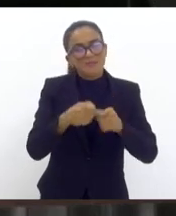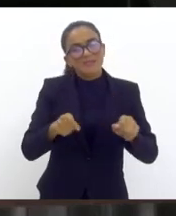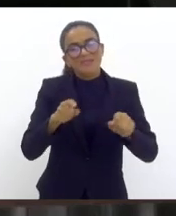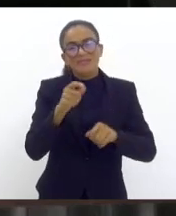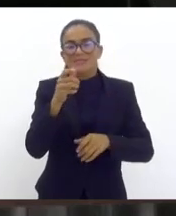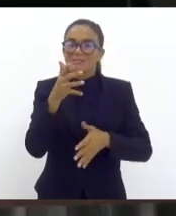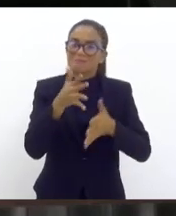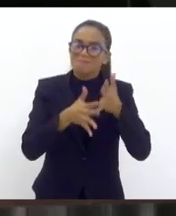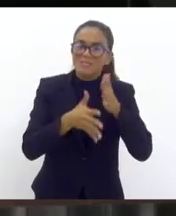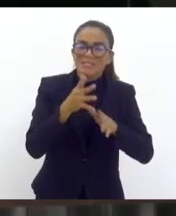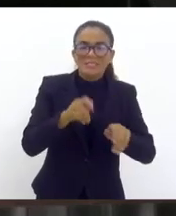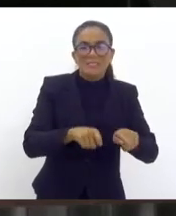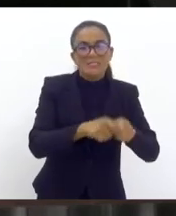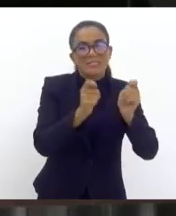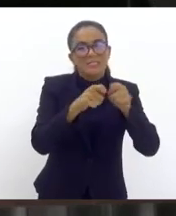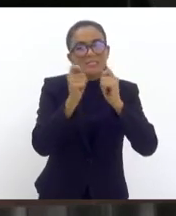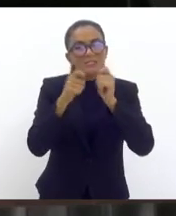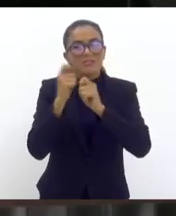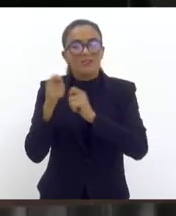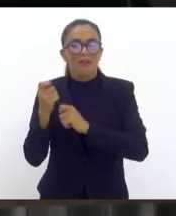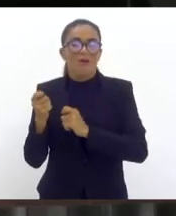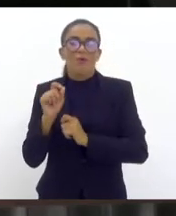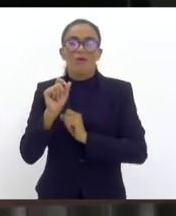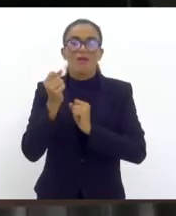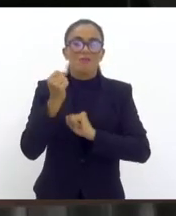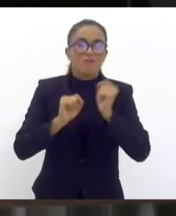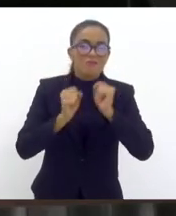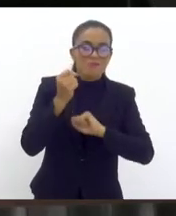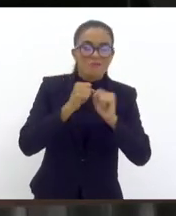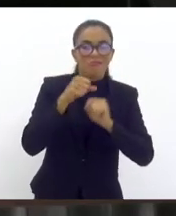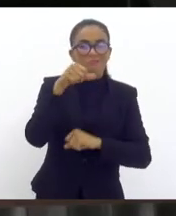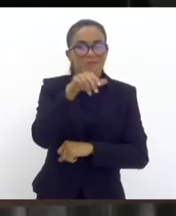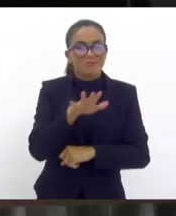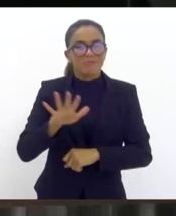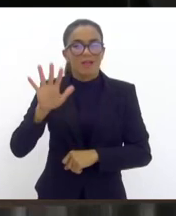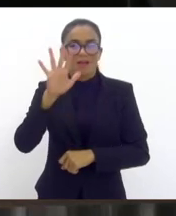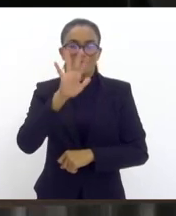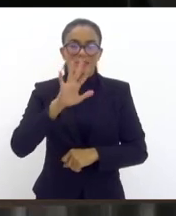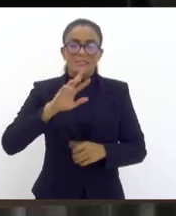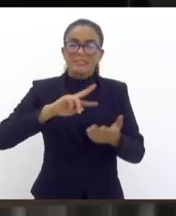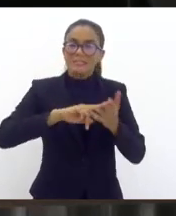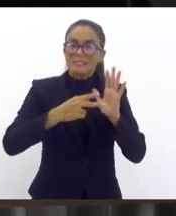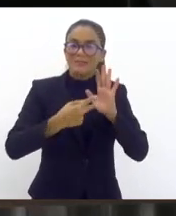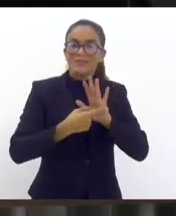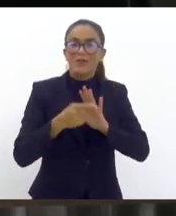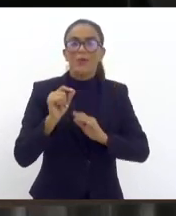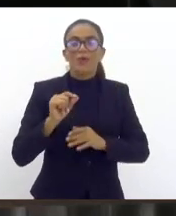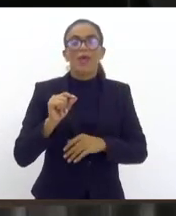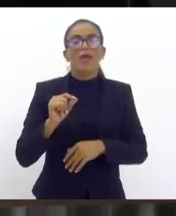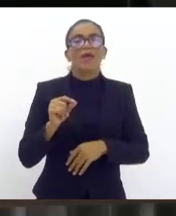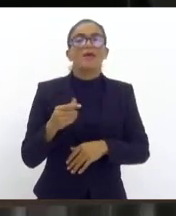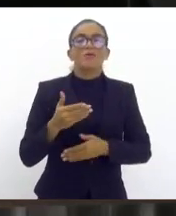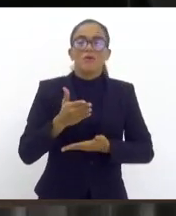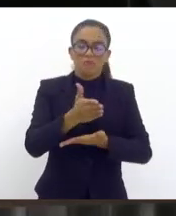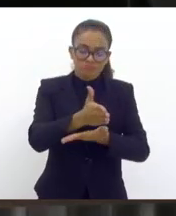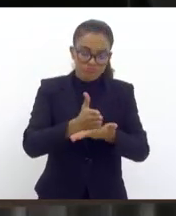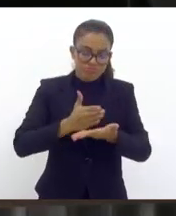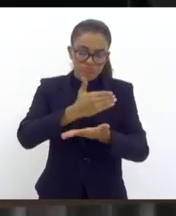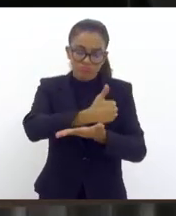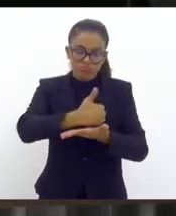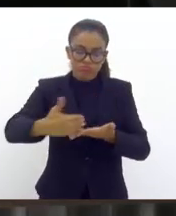uma das principais indústrias nacionais e que representa grande fatia do orçamento do Rio de